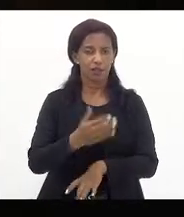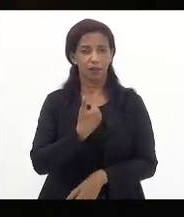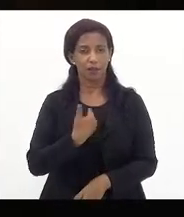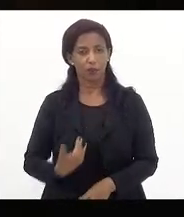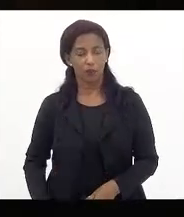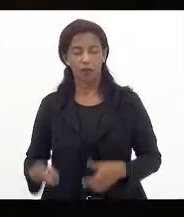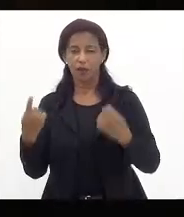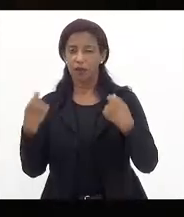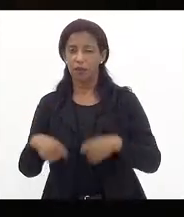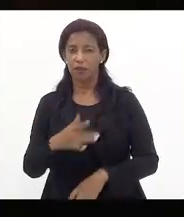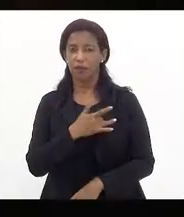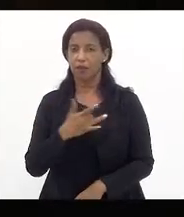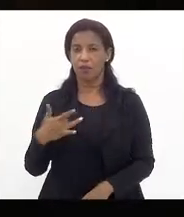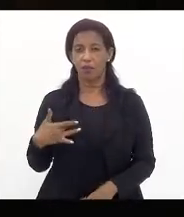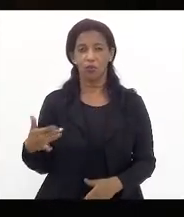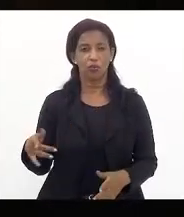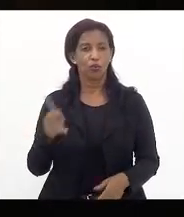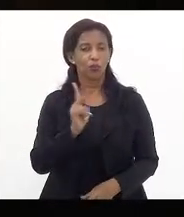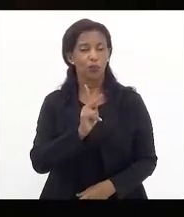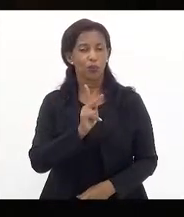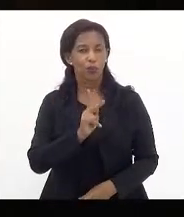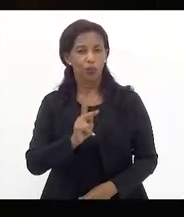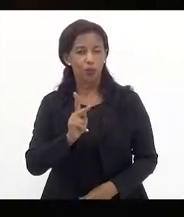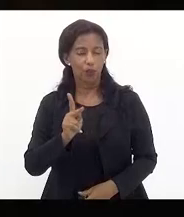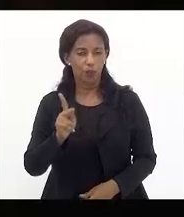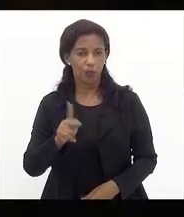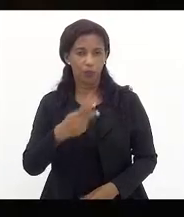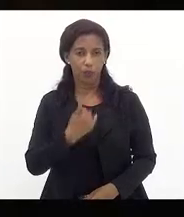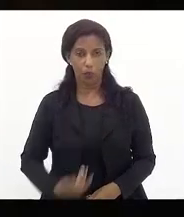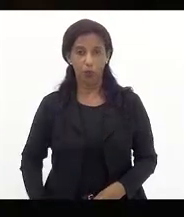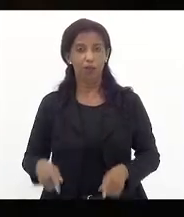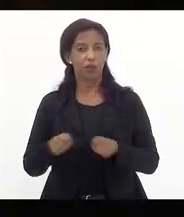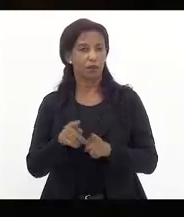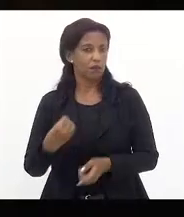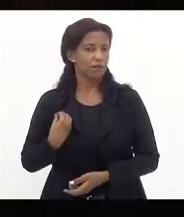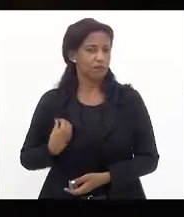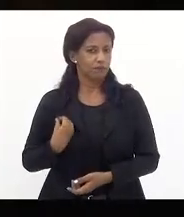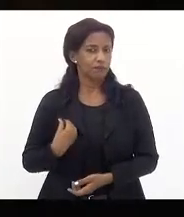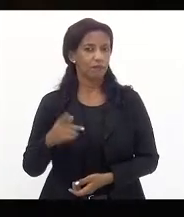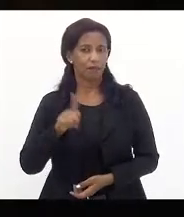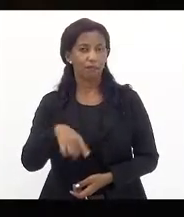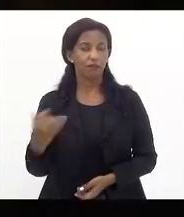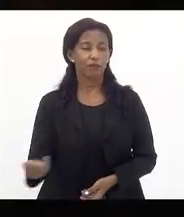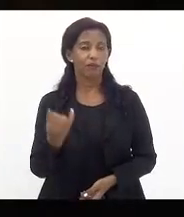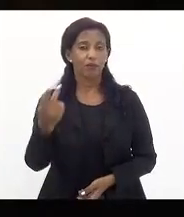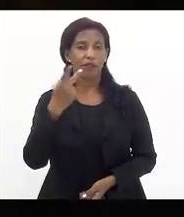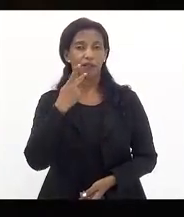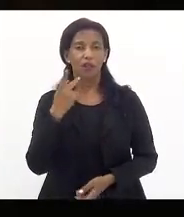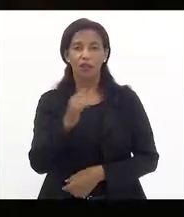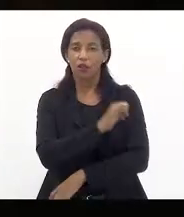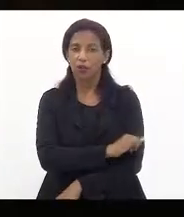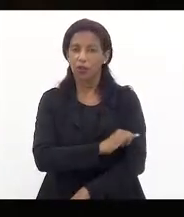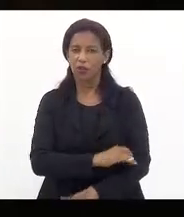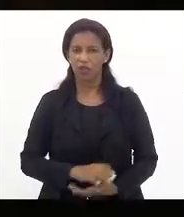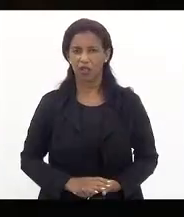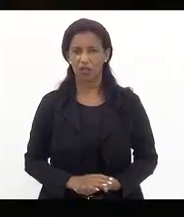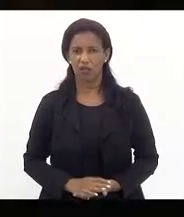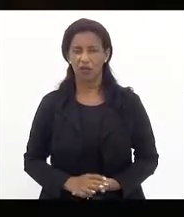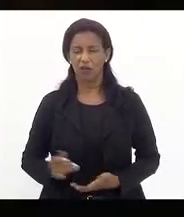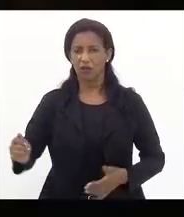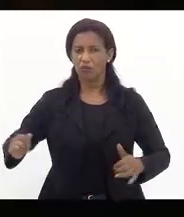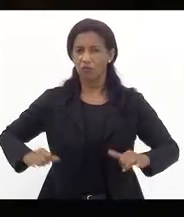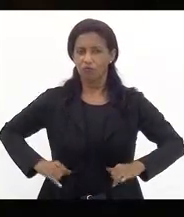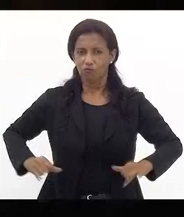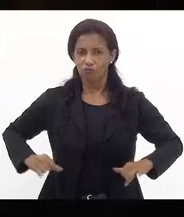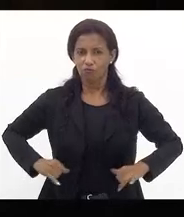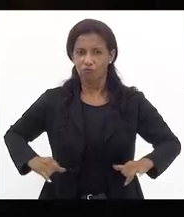que depende da saúde pública, para sobreviver. Então, é importante dizer que o Rio de Janeiro amarga, senhora